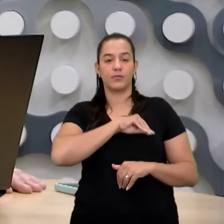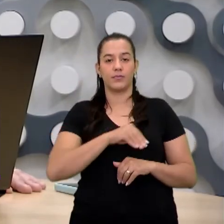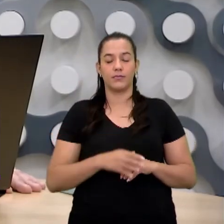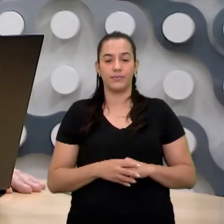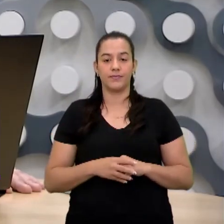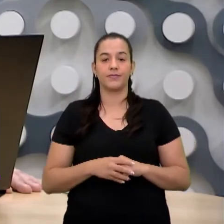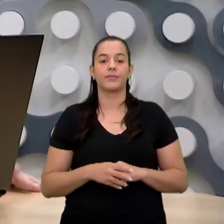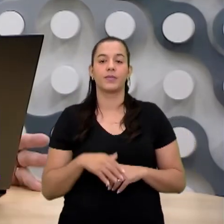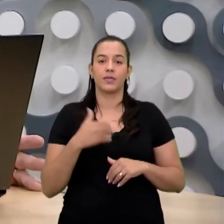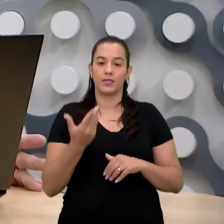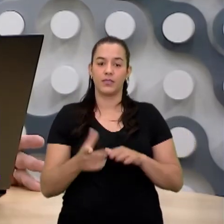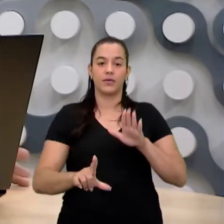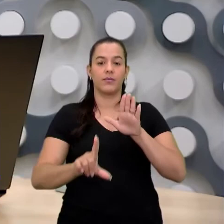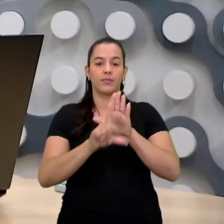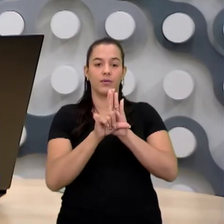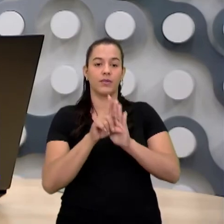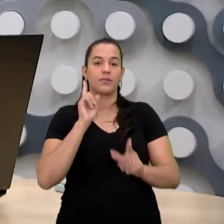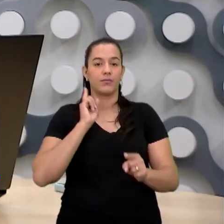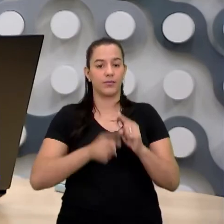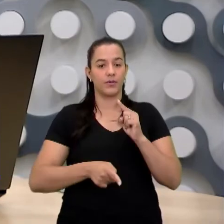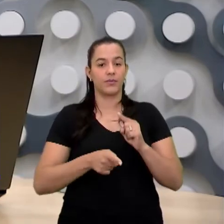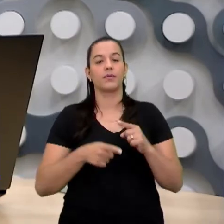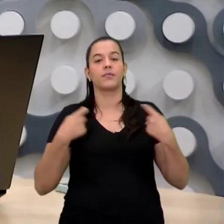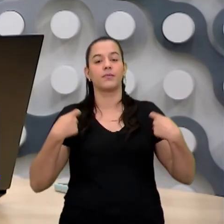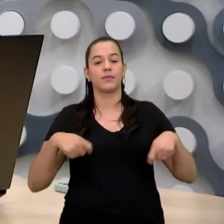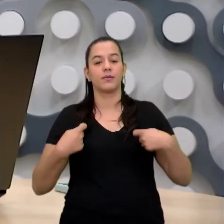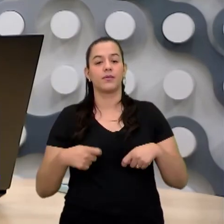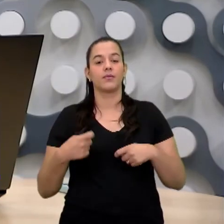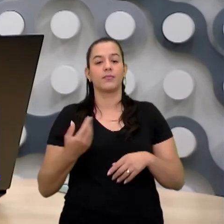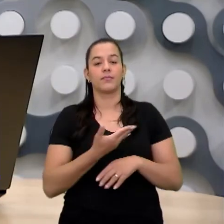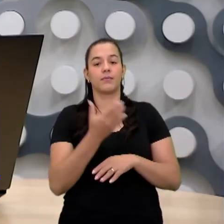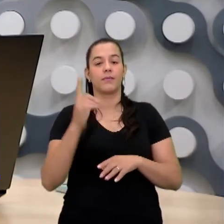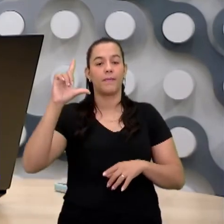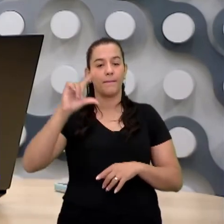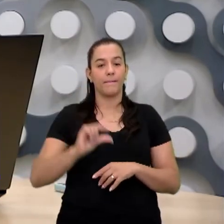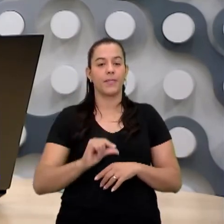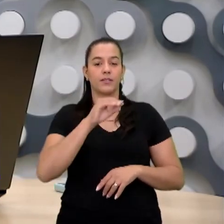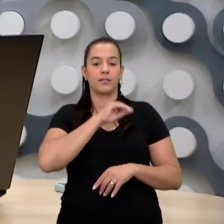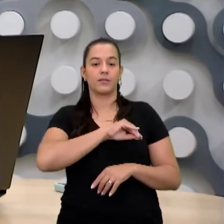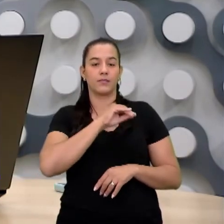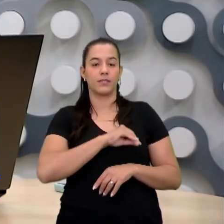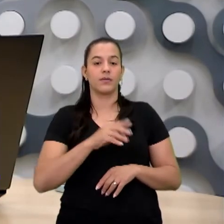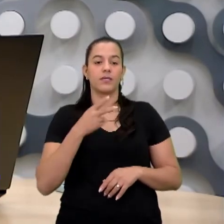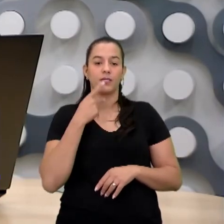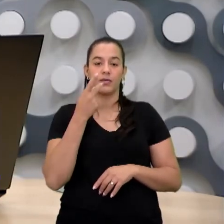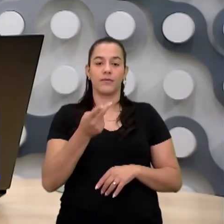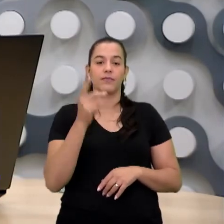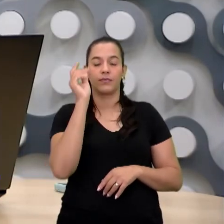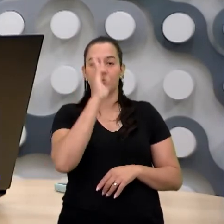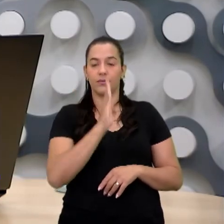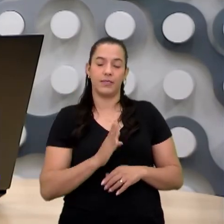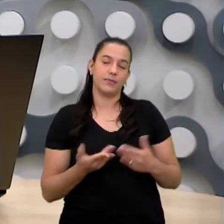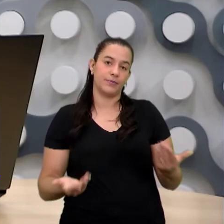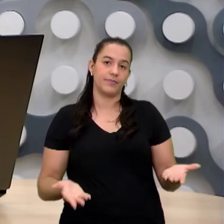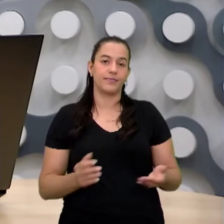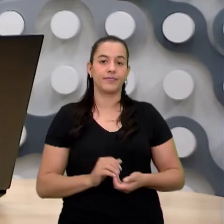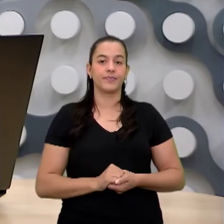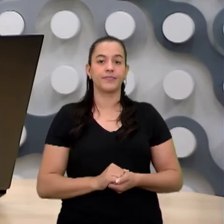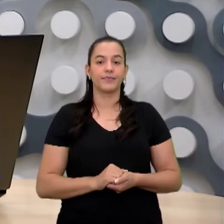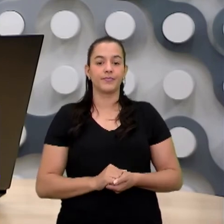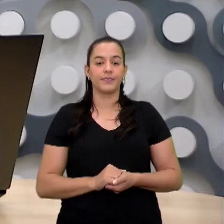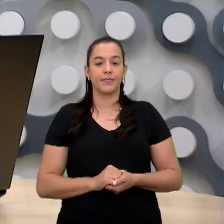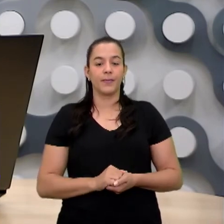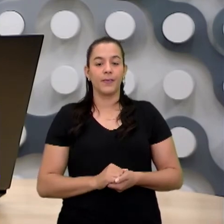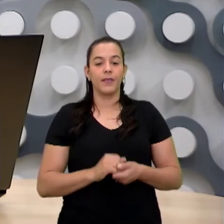isso, por lei, é proibido. Porque, por lei, ninguém pode ganhar menos que um salário mínimo, né? Mas estamos falando de Brasil. Vamos lá, distribuição